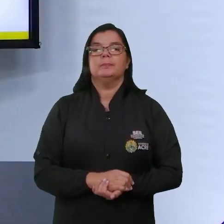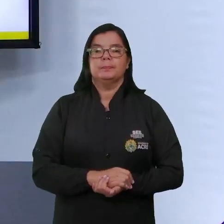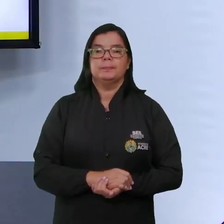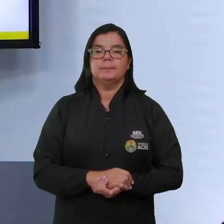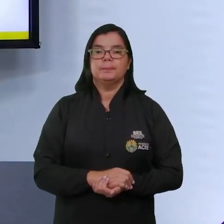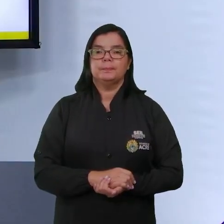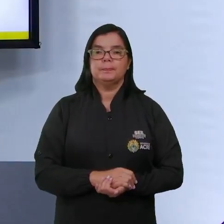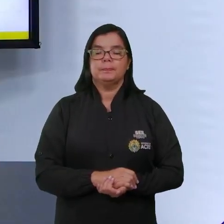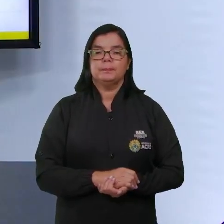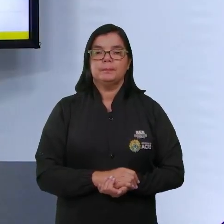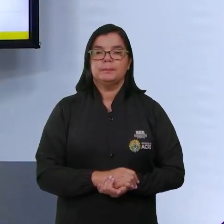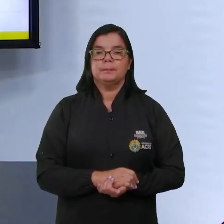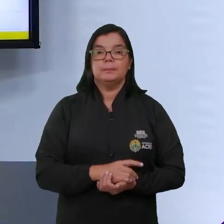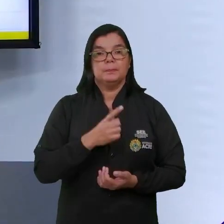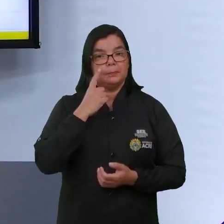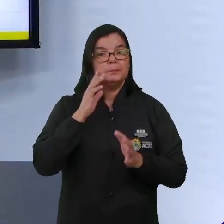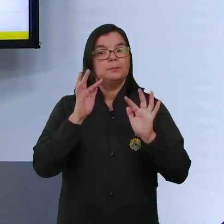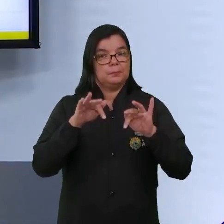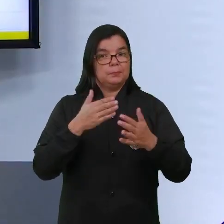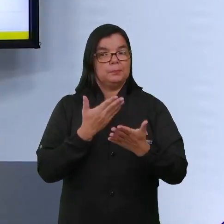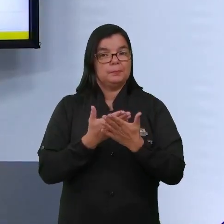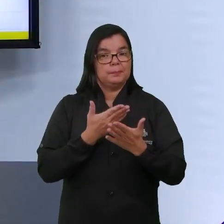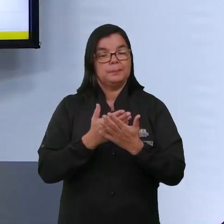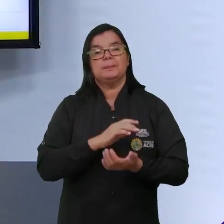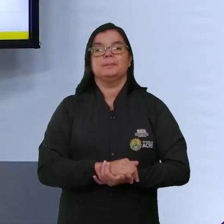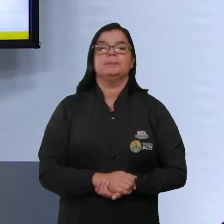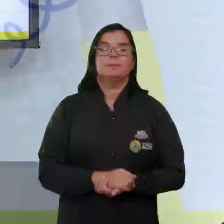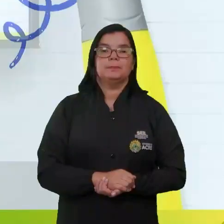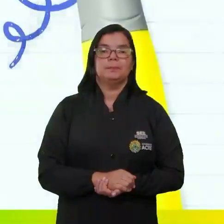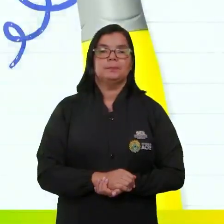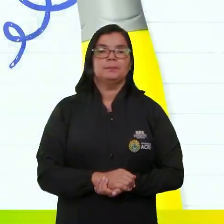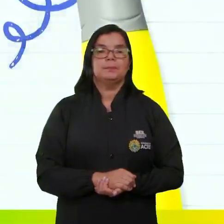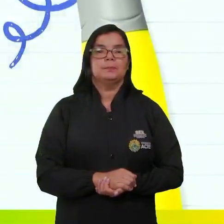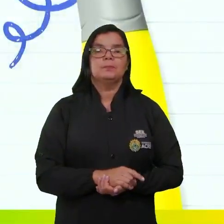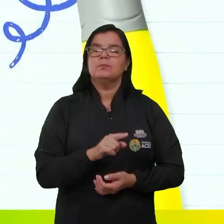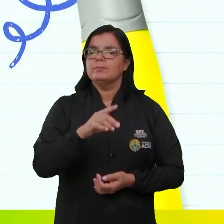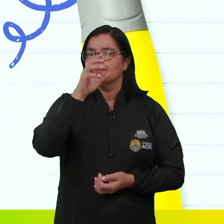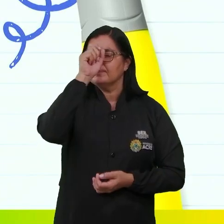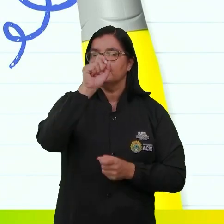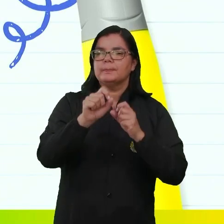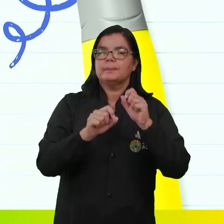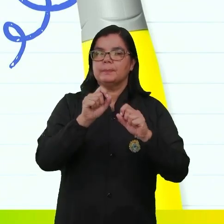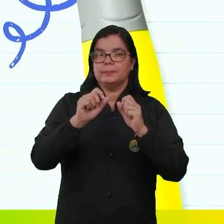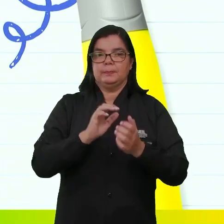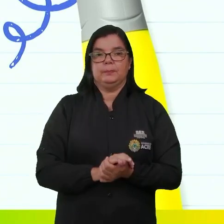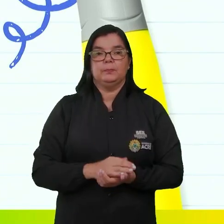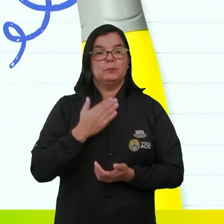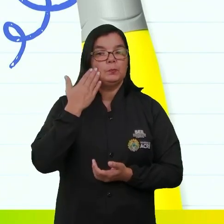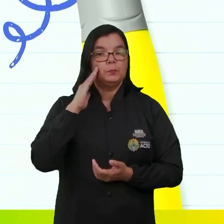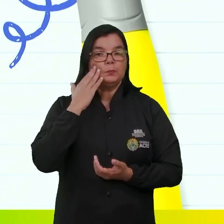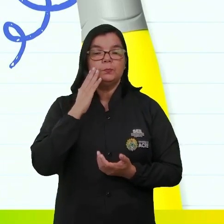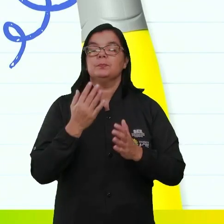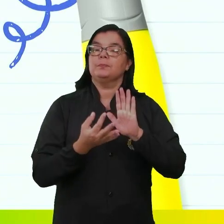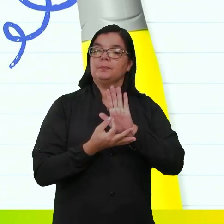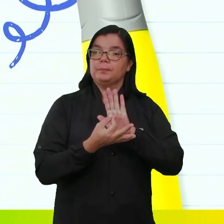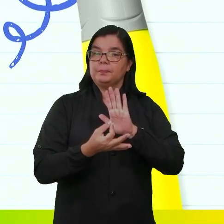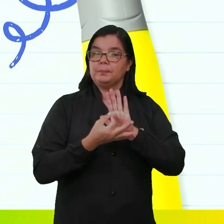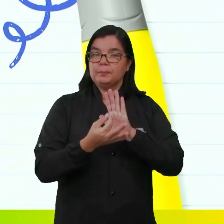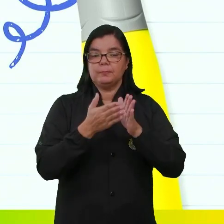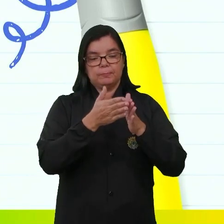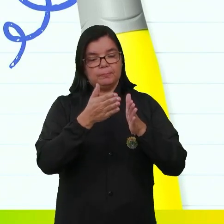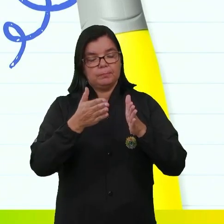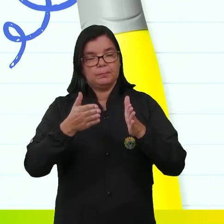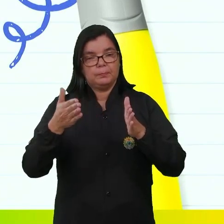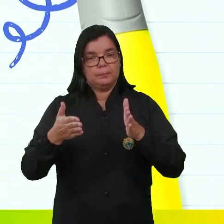mencionar. E vamos concluir a nossa videoaula. Então, em tela, você aprendeu que a